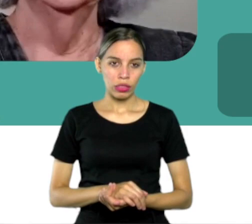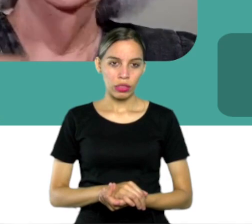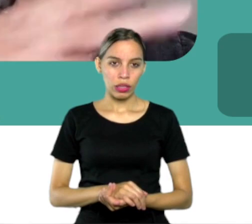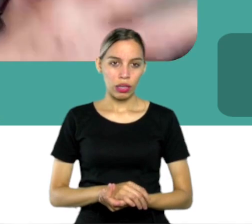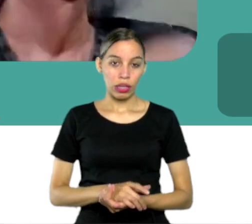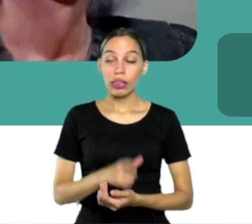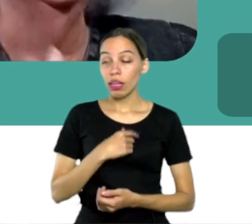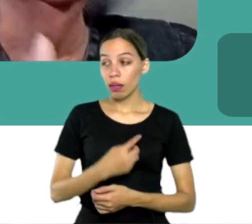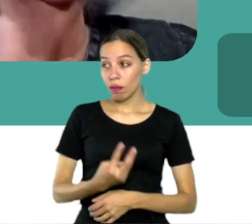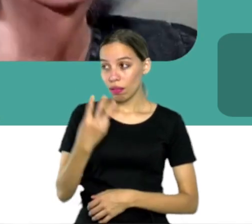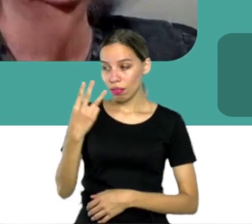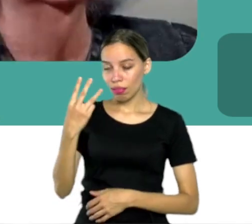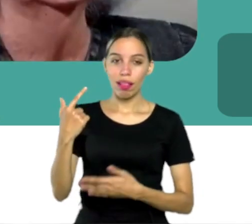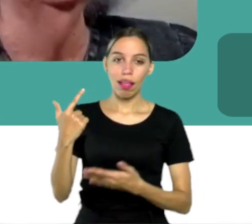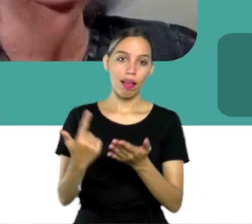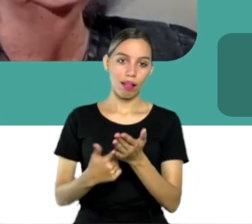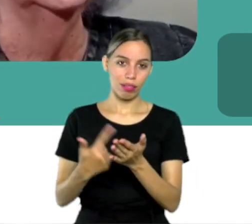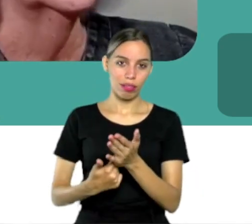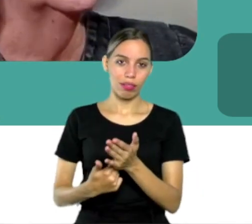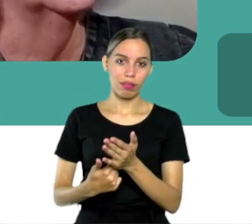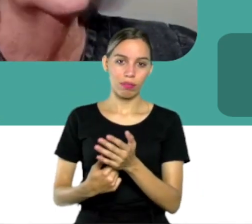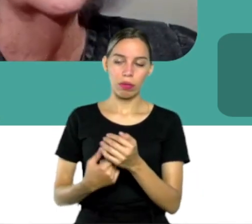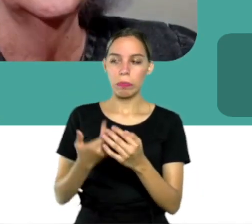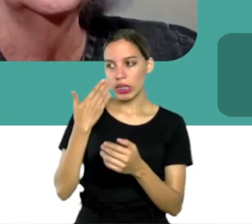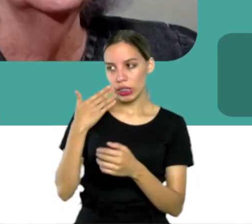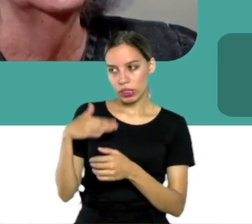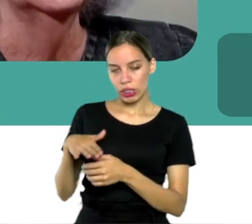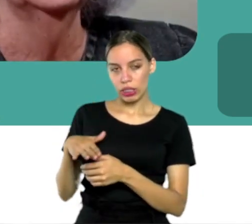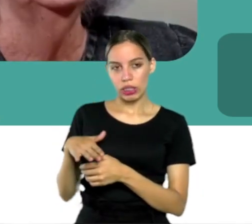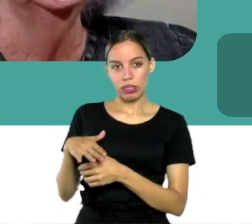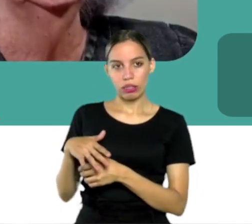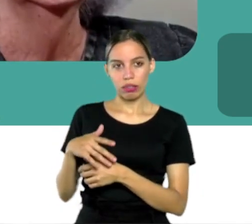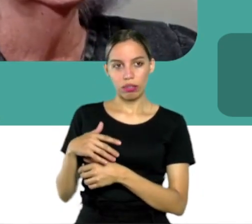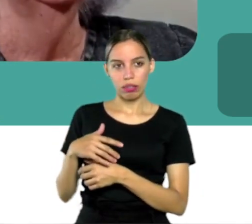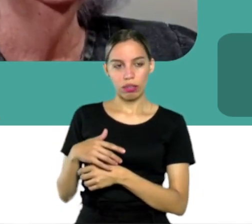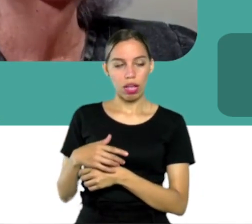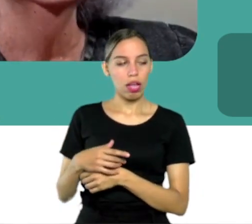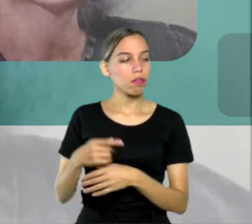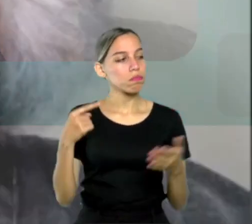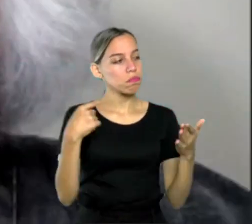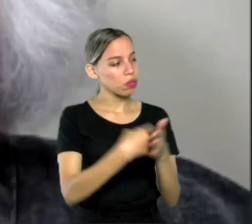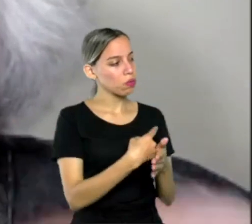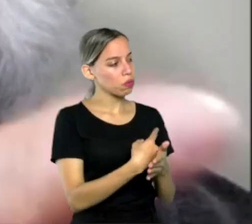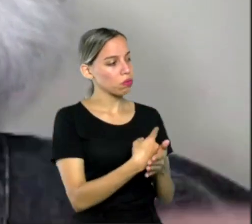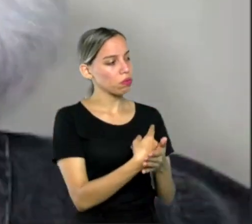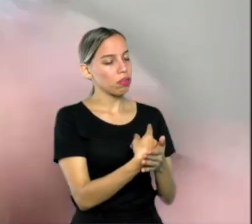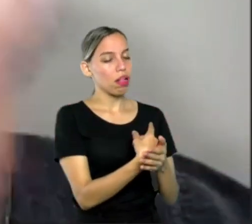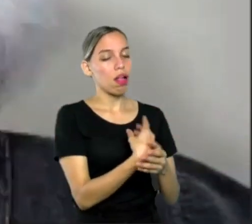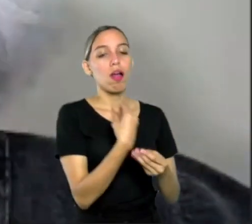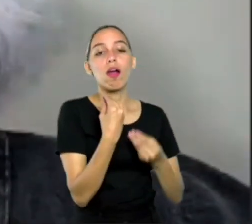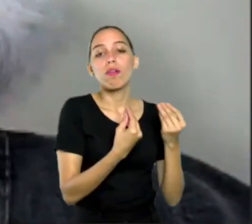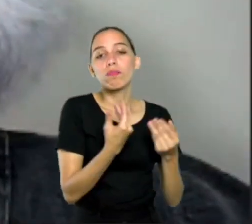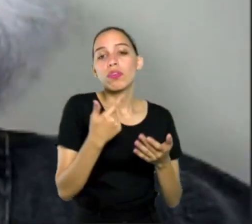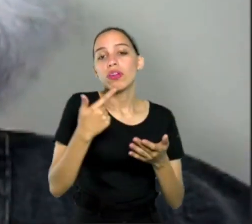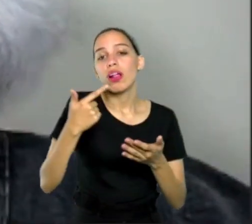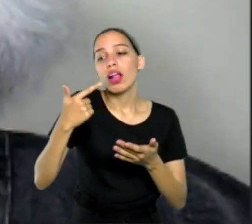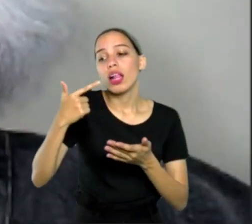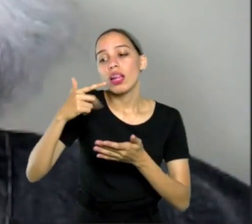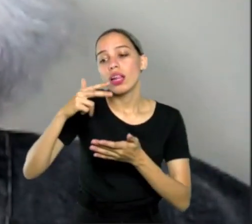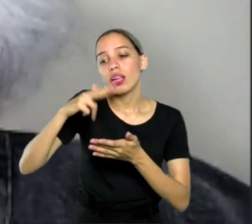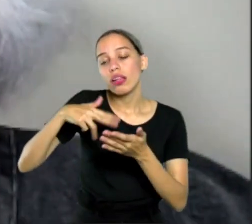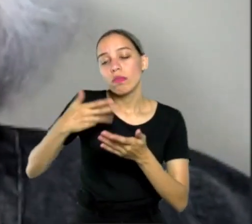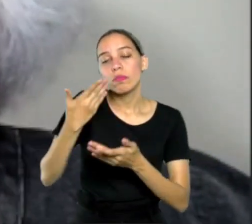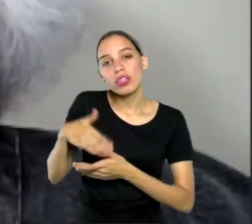infanto-juvenis. Você me fala, como é que é escrever para criança? Eu não sei, eu nunca escrevi para criança na minha vida. As editoras